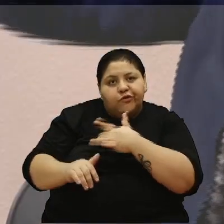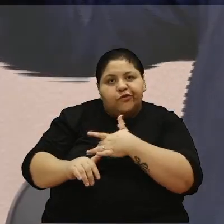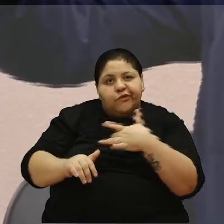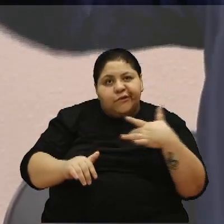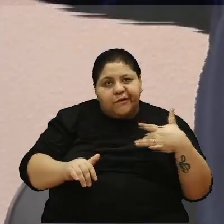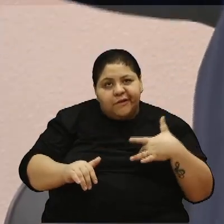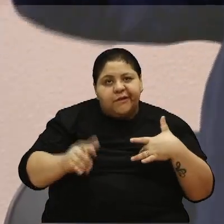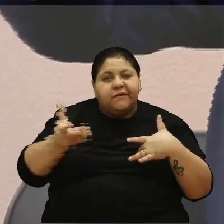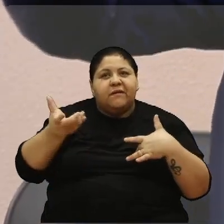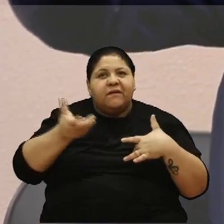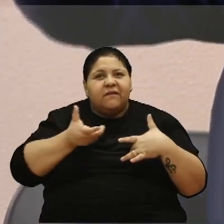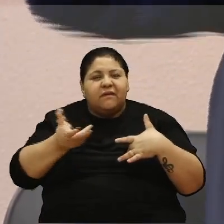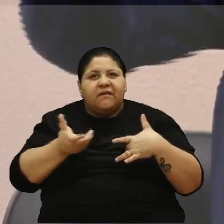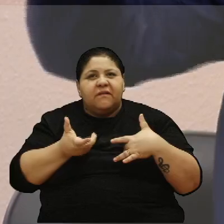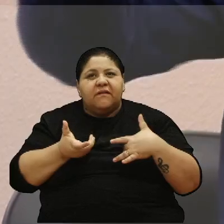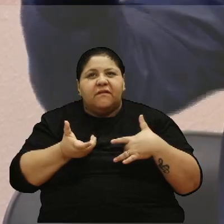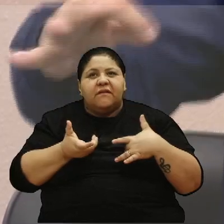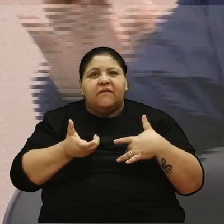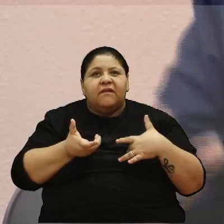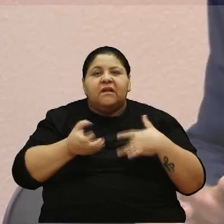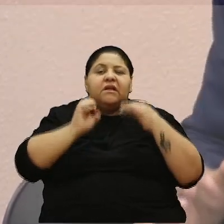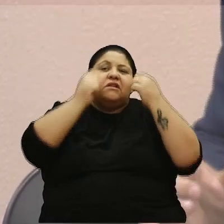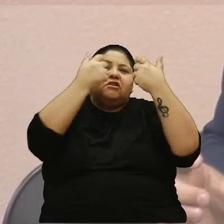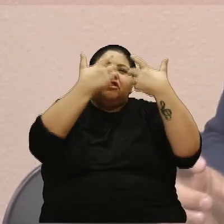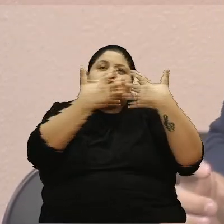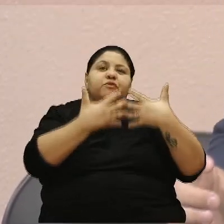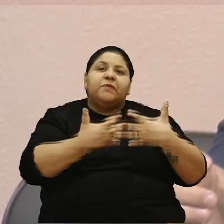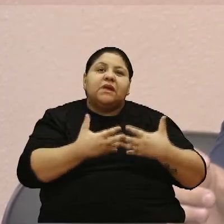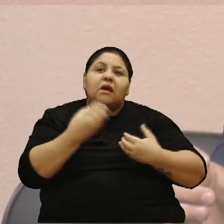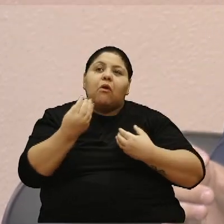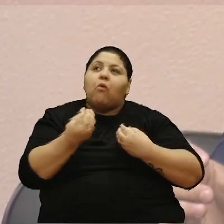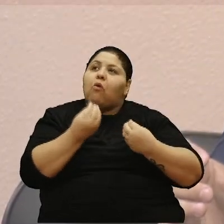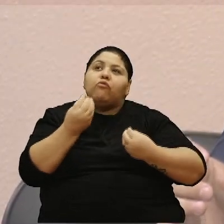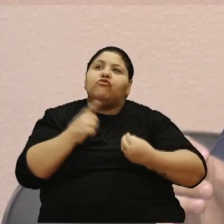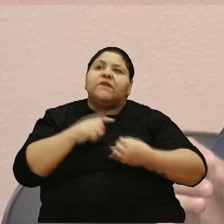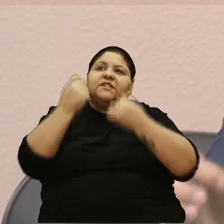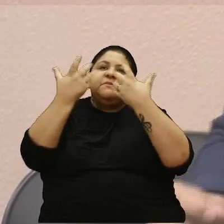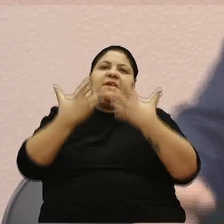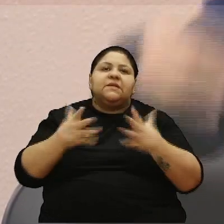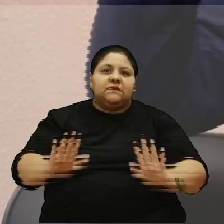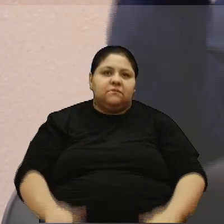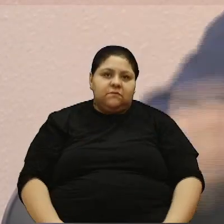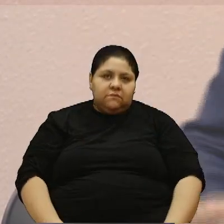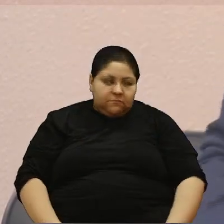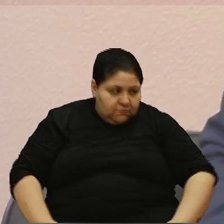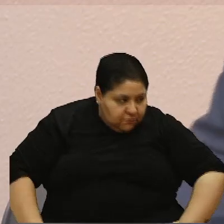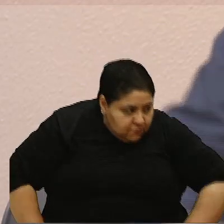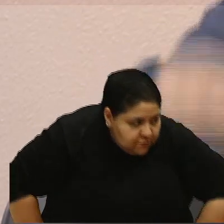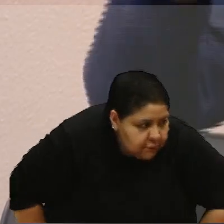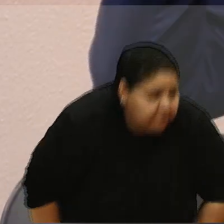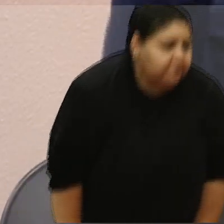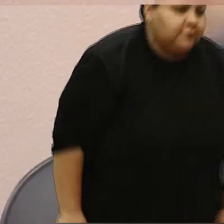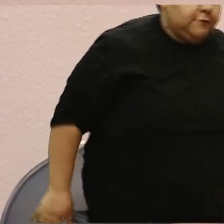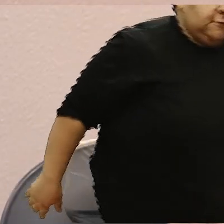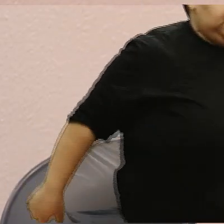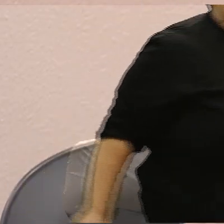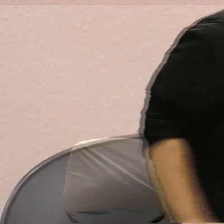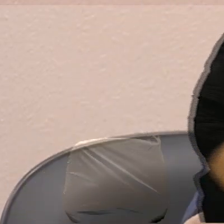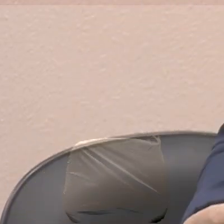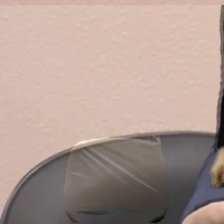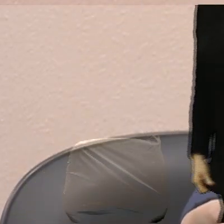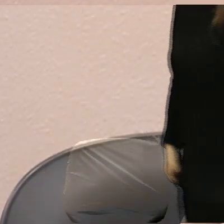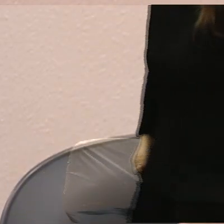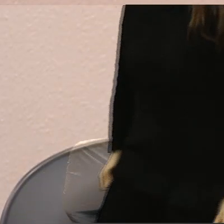que querem justificar o injustificável. É assintoso, é